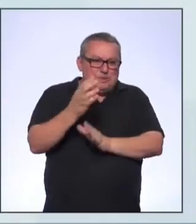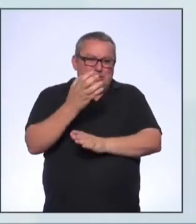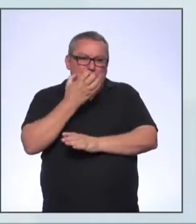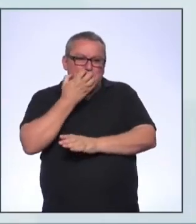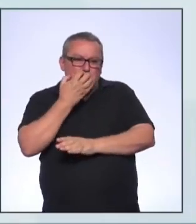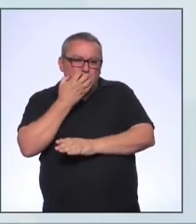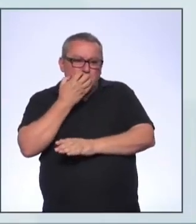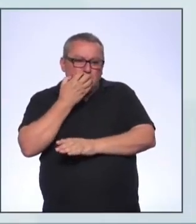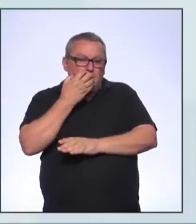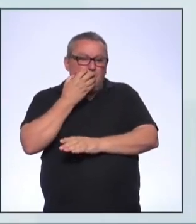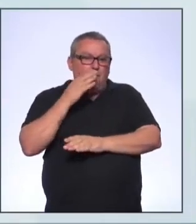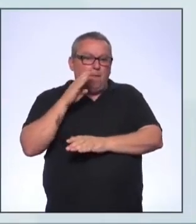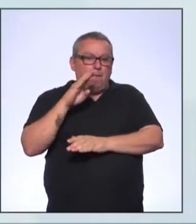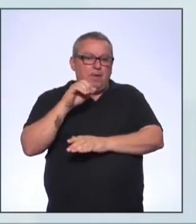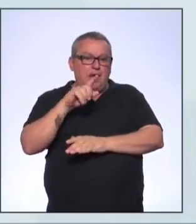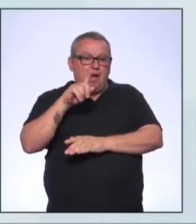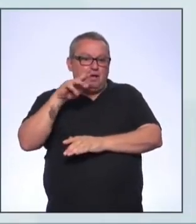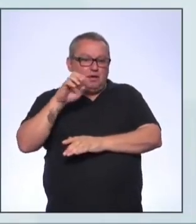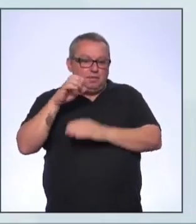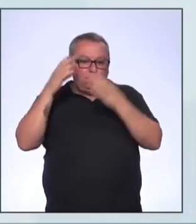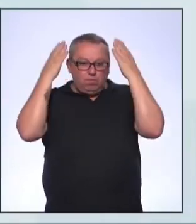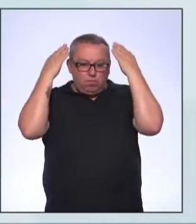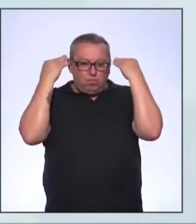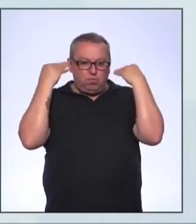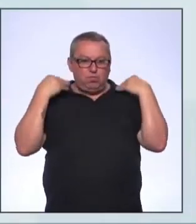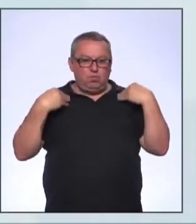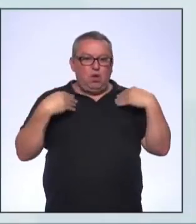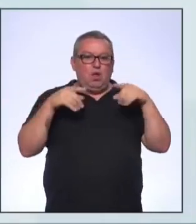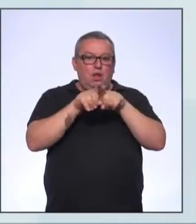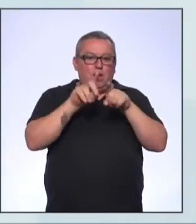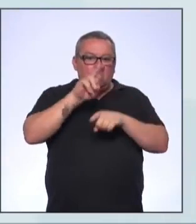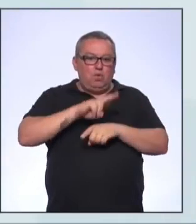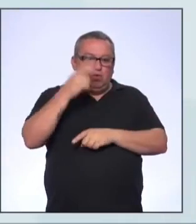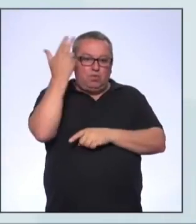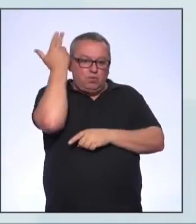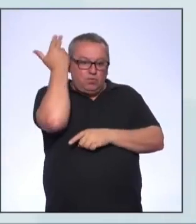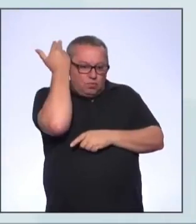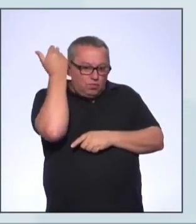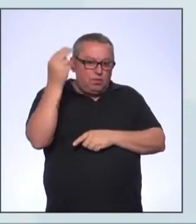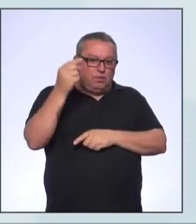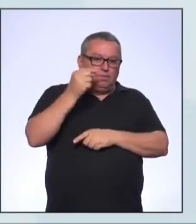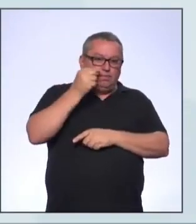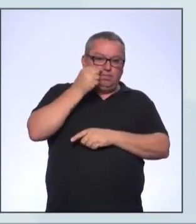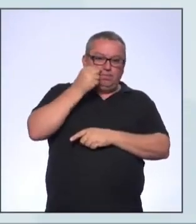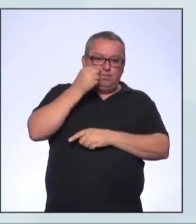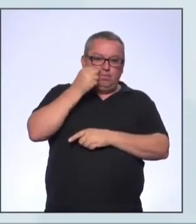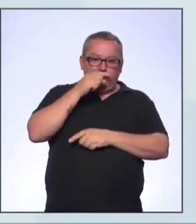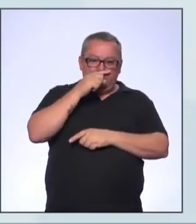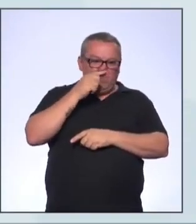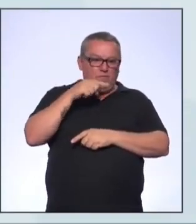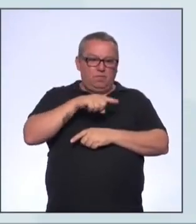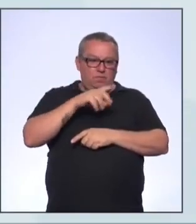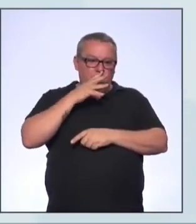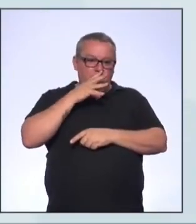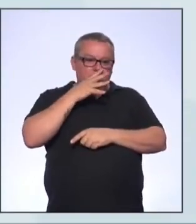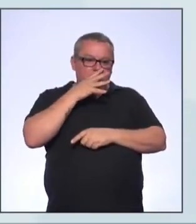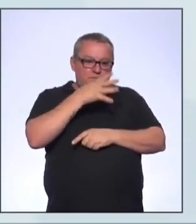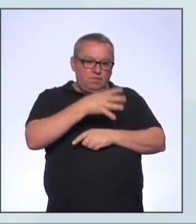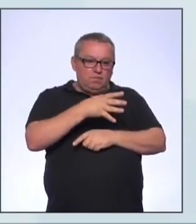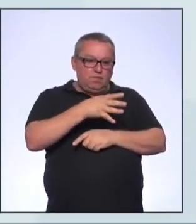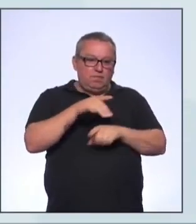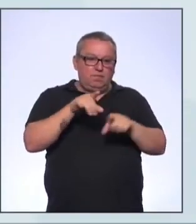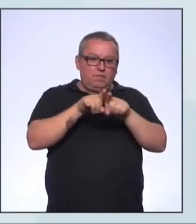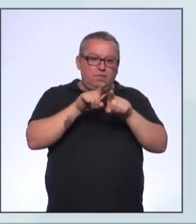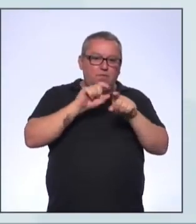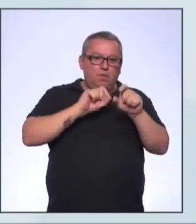da raça Beagle, bem como o uso também de coelhos e ratos. Nesta acusação, alertam